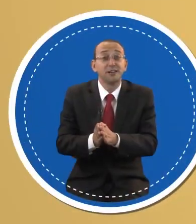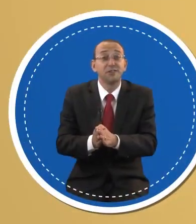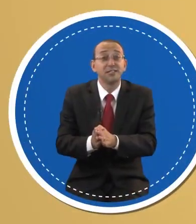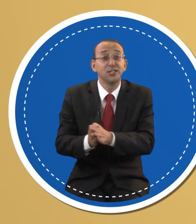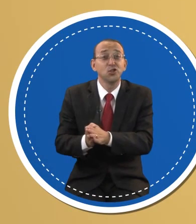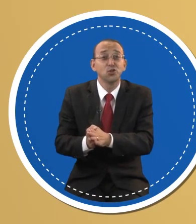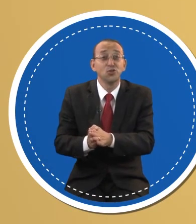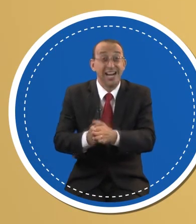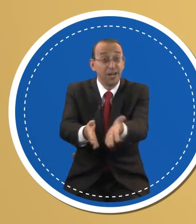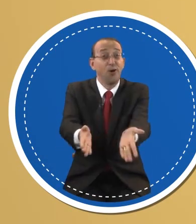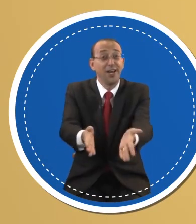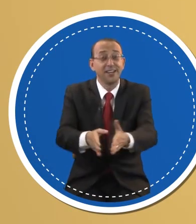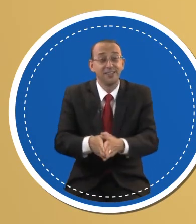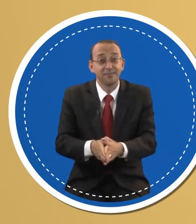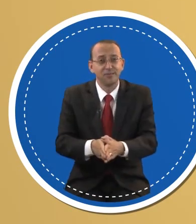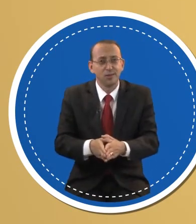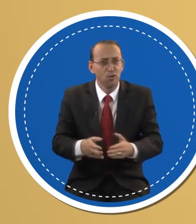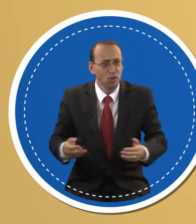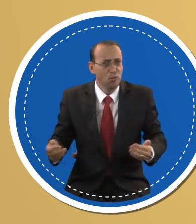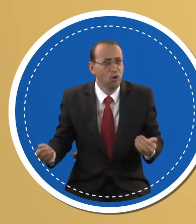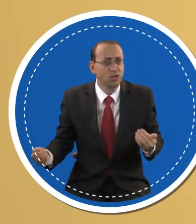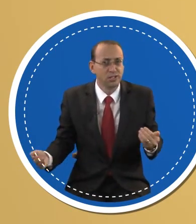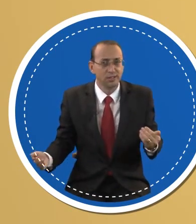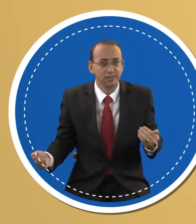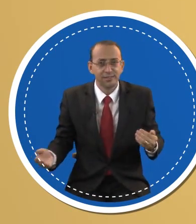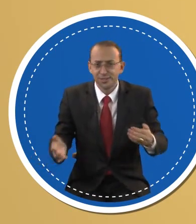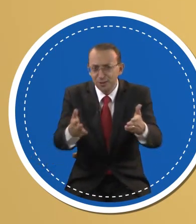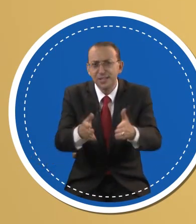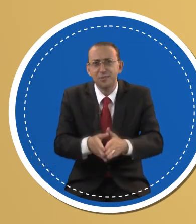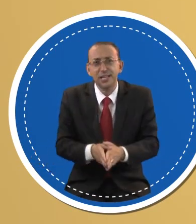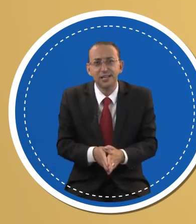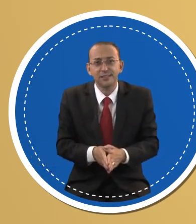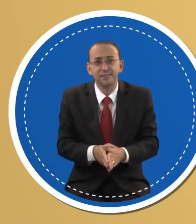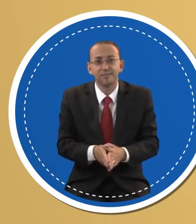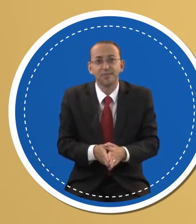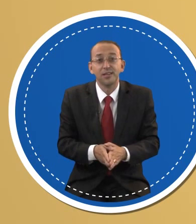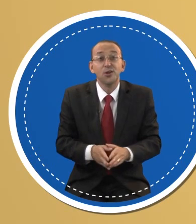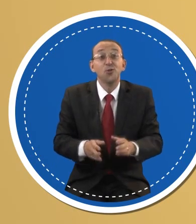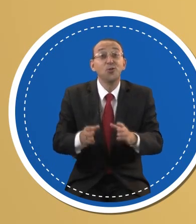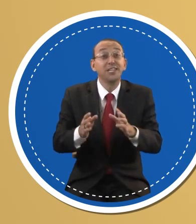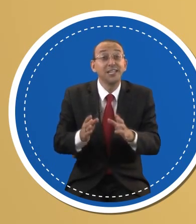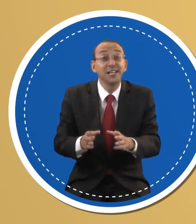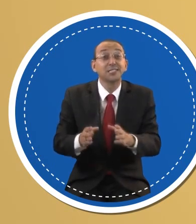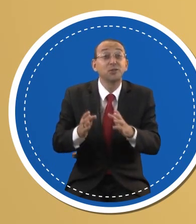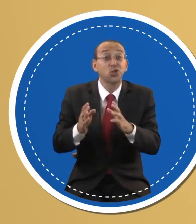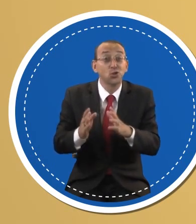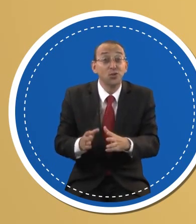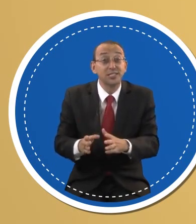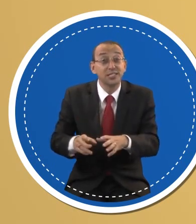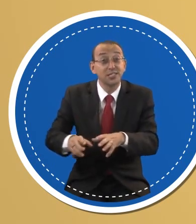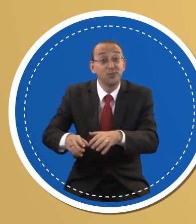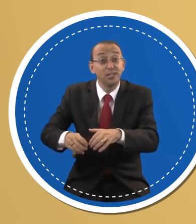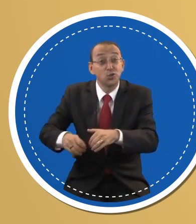começar fazer isso agora ou hoje talvez amanhã o que que as